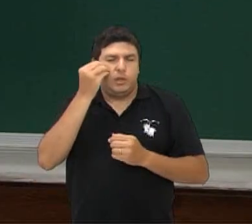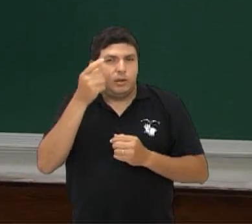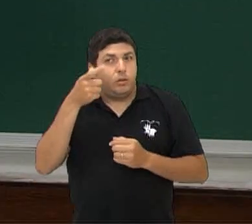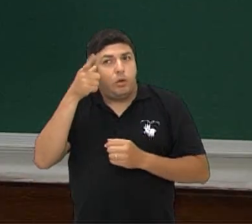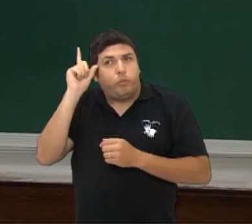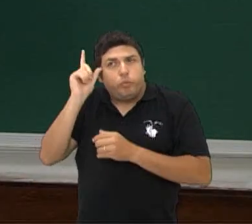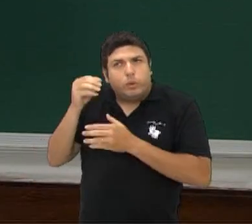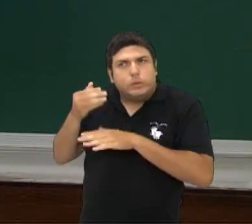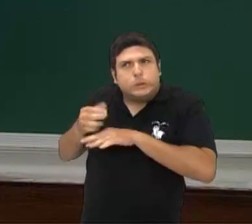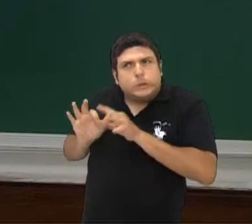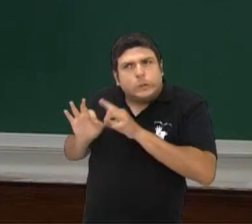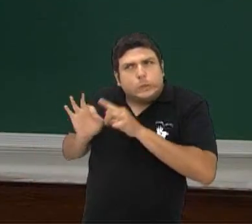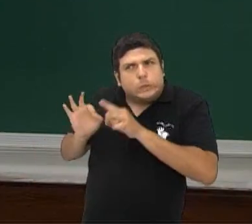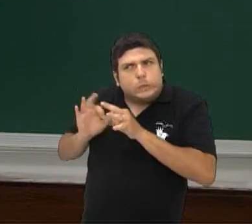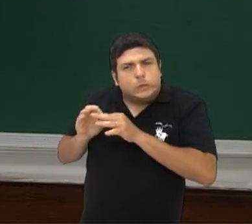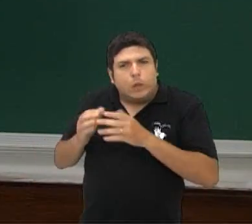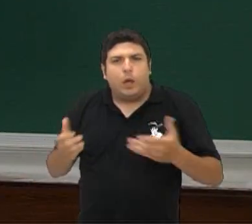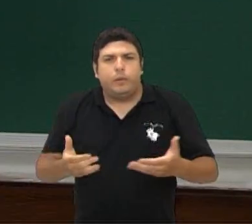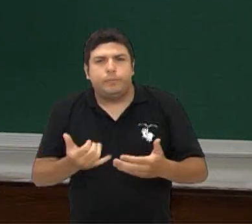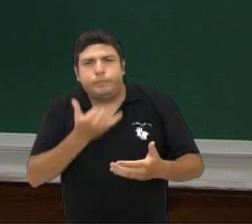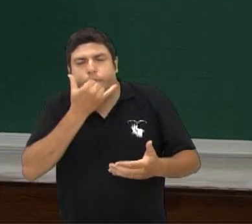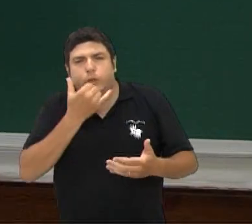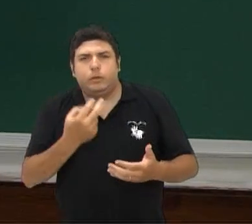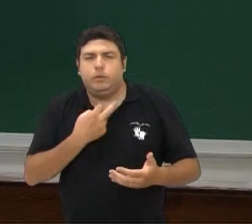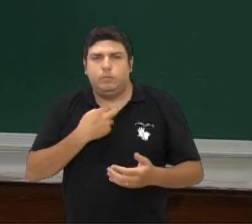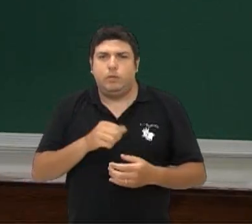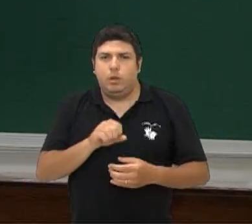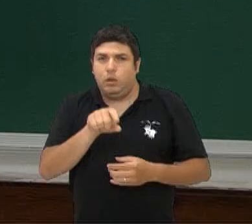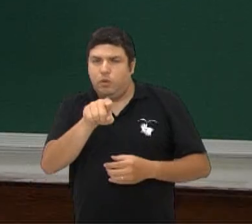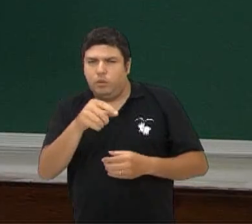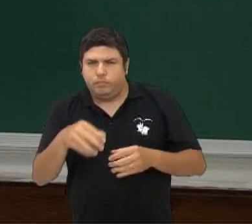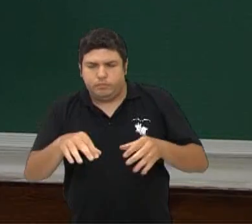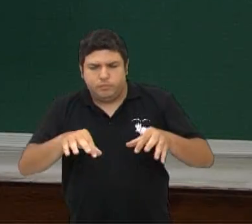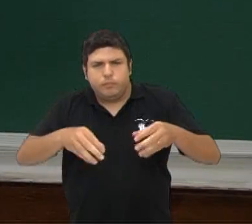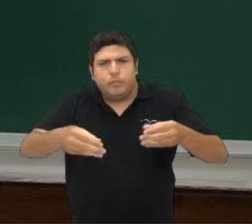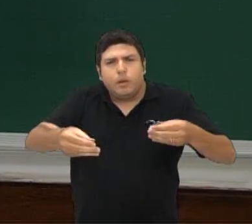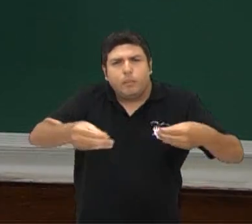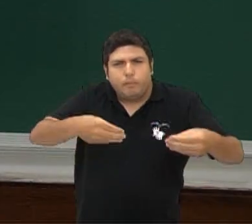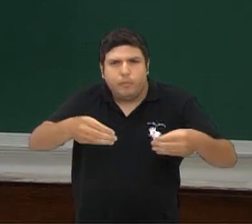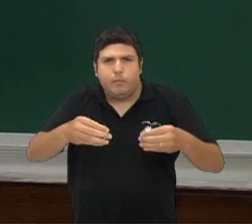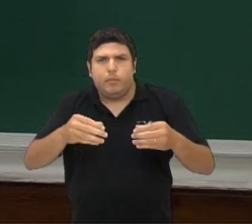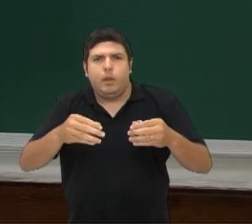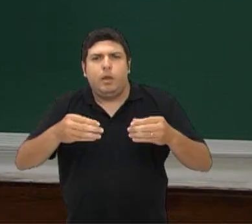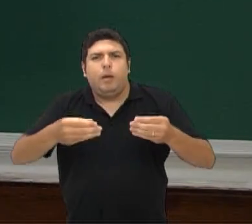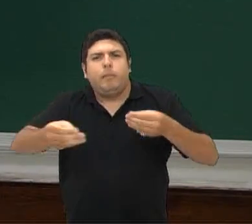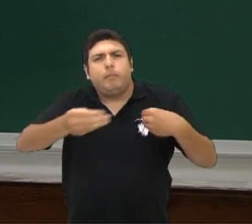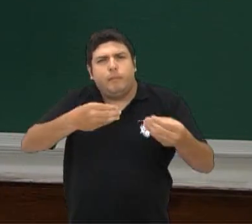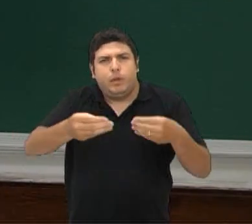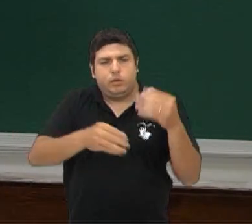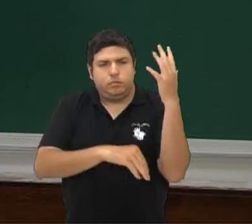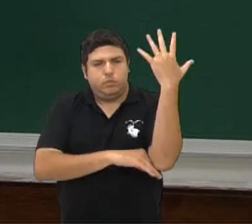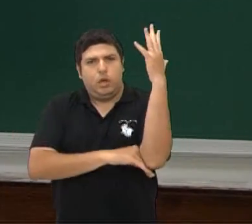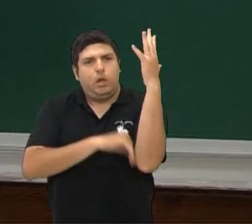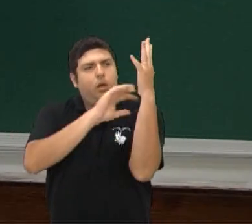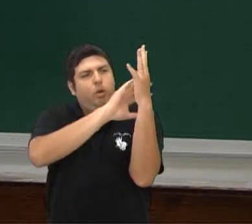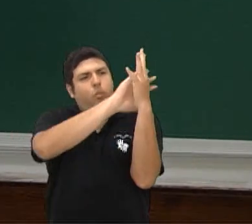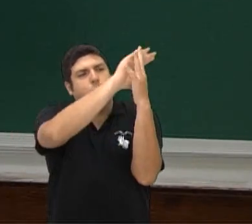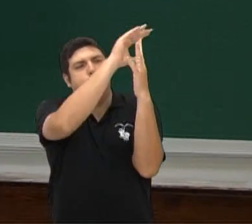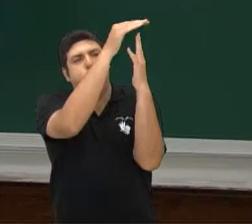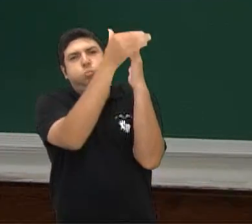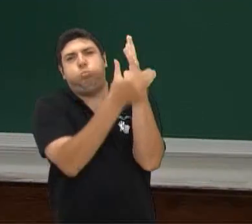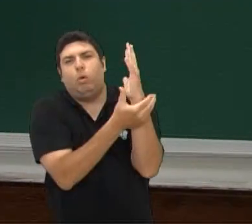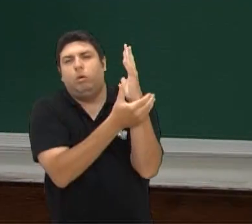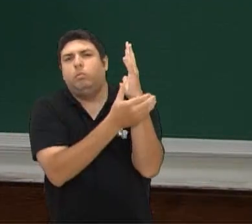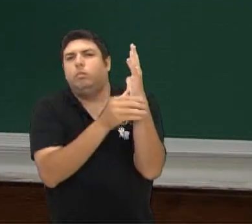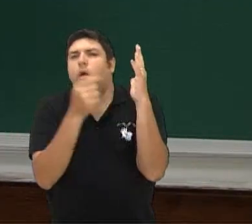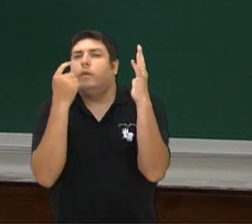ontem para hoje, né? Se você fizer em casa, colocar um plástico num galho de árvore, numa planta da sua casa e fechar bem, no outro dia você vai ver que